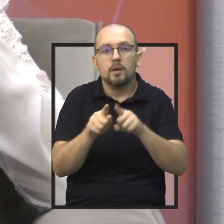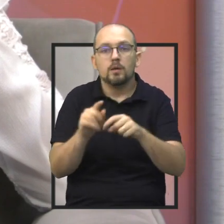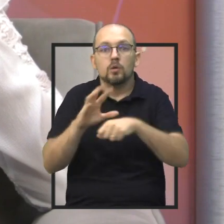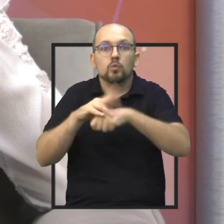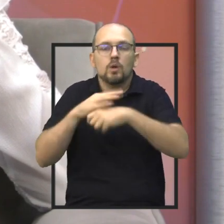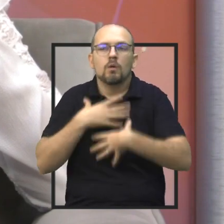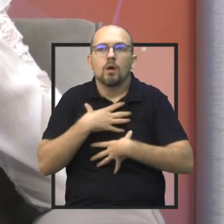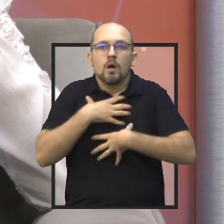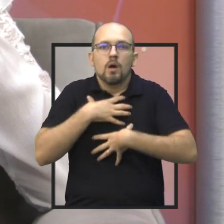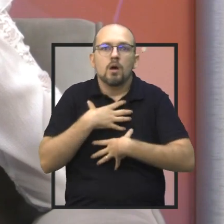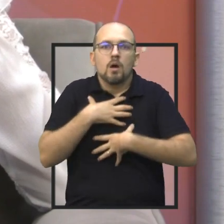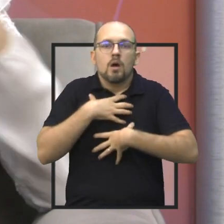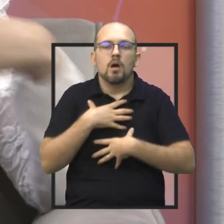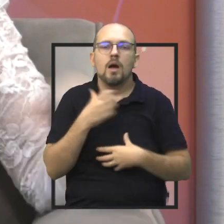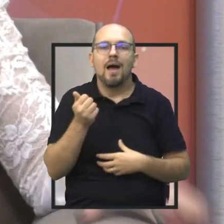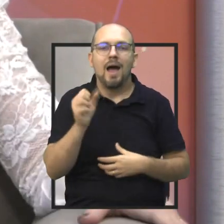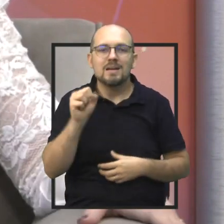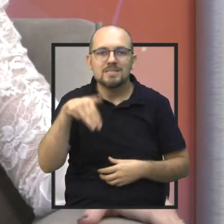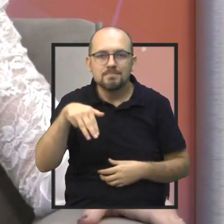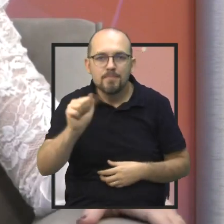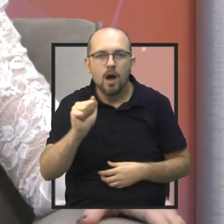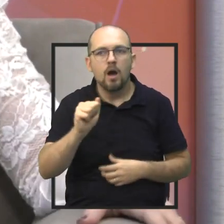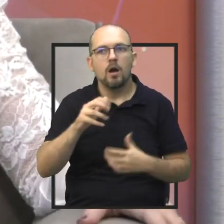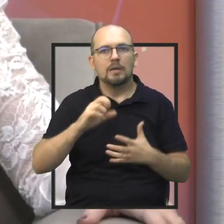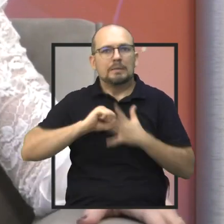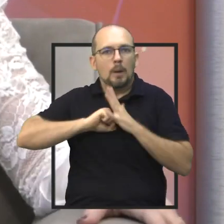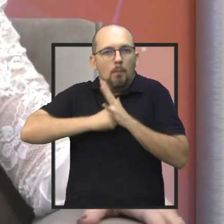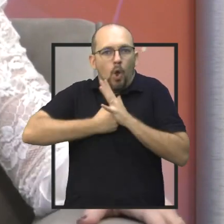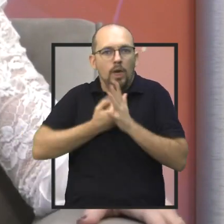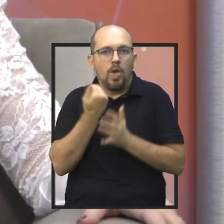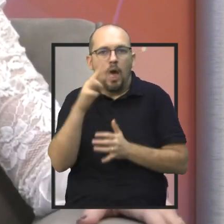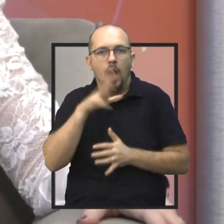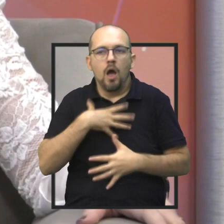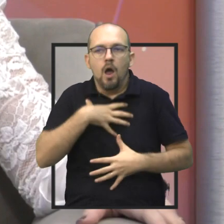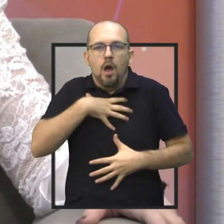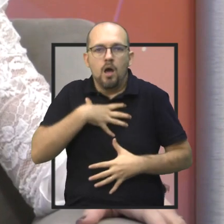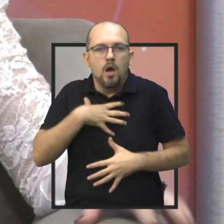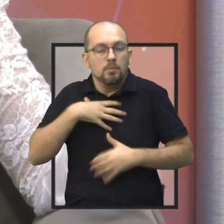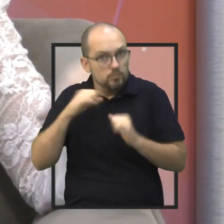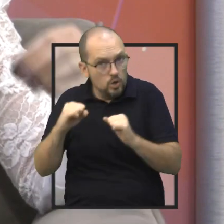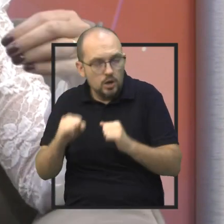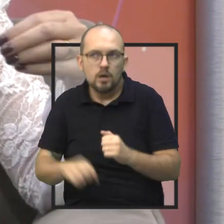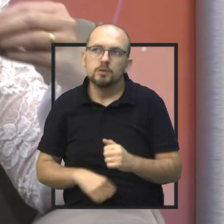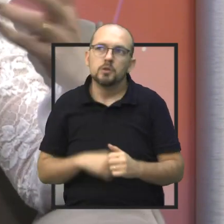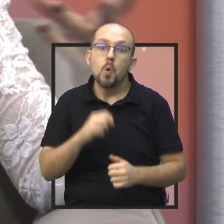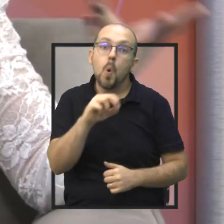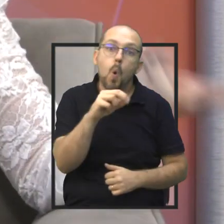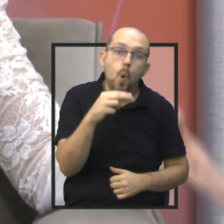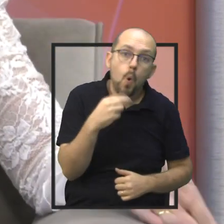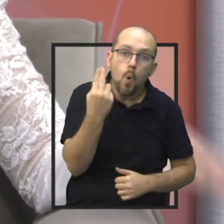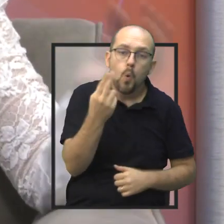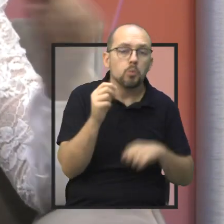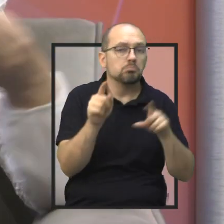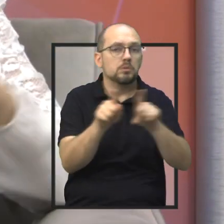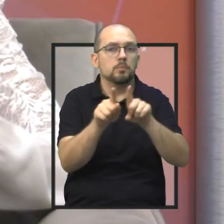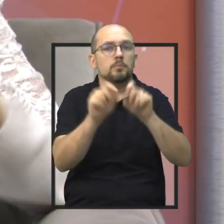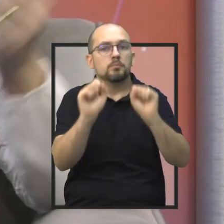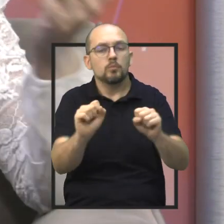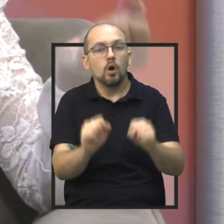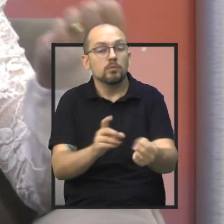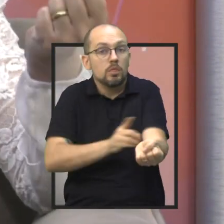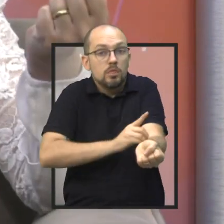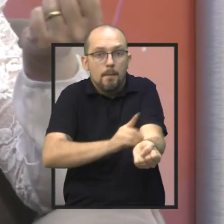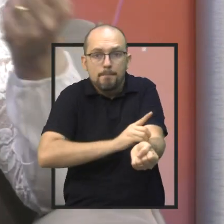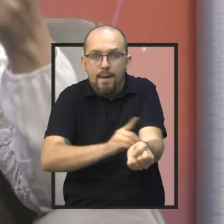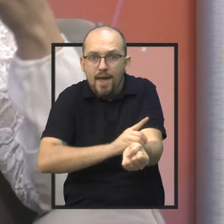obstrutiva crônica, de uma asma, né? Mas a gente também tem os efeitos indiretos, né? Que é uma descompensação de um quadro